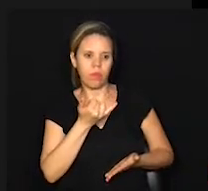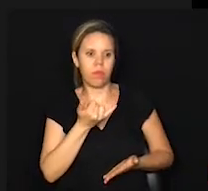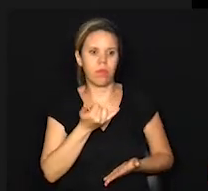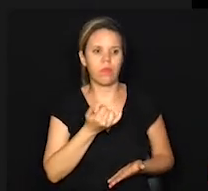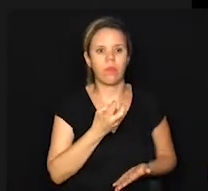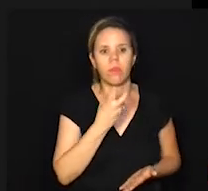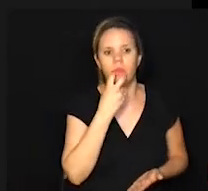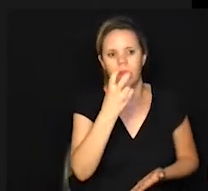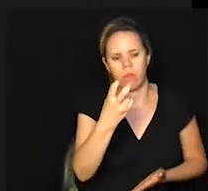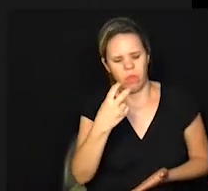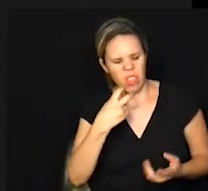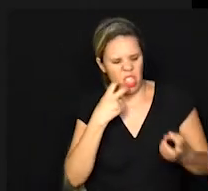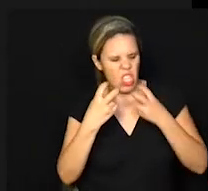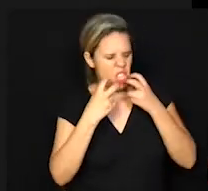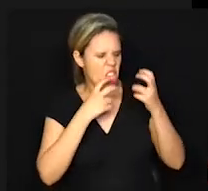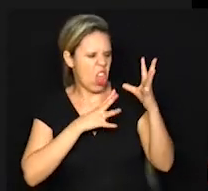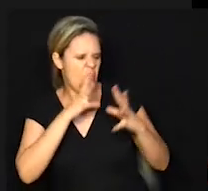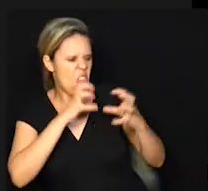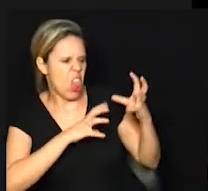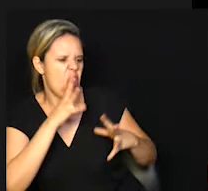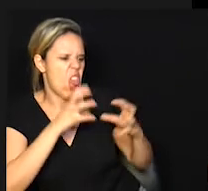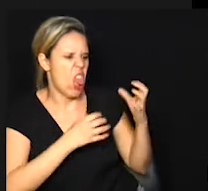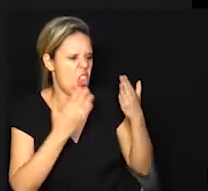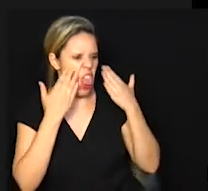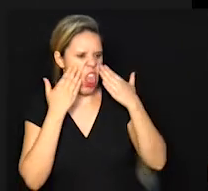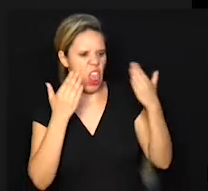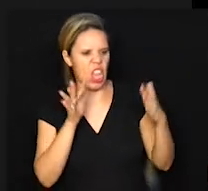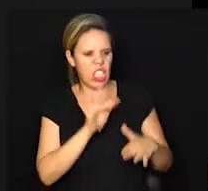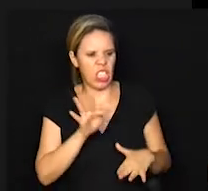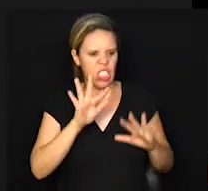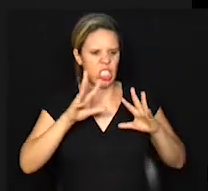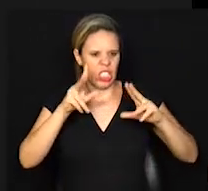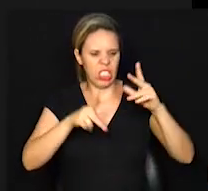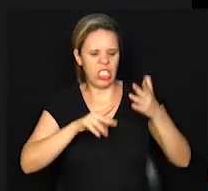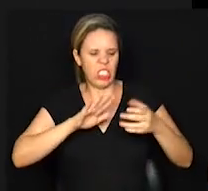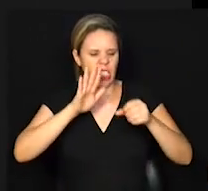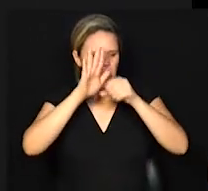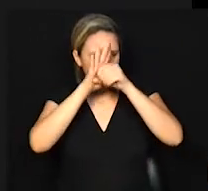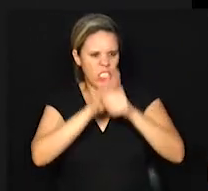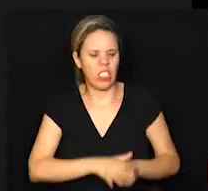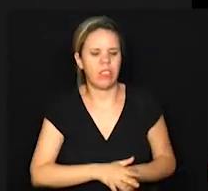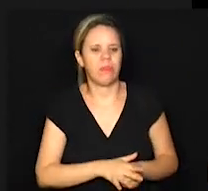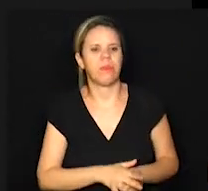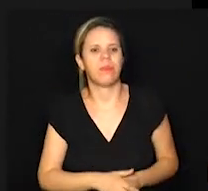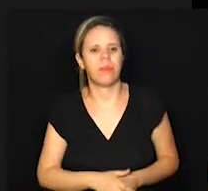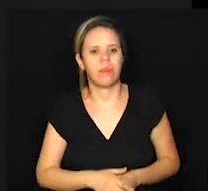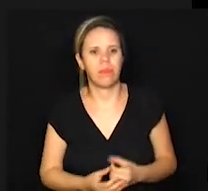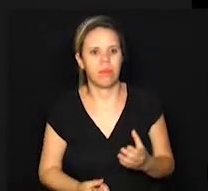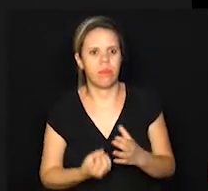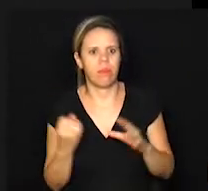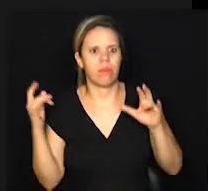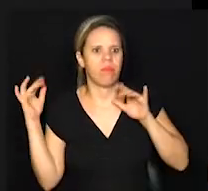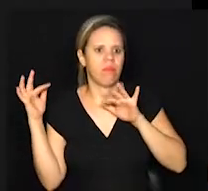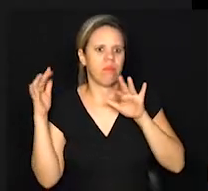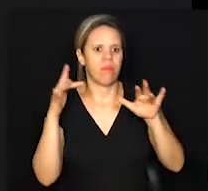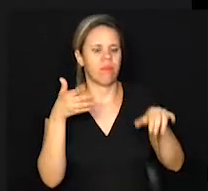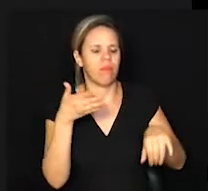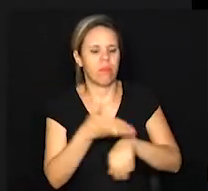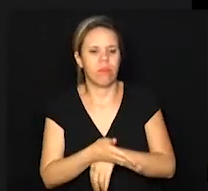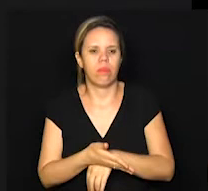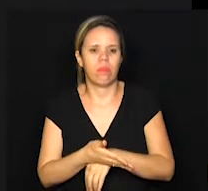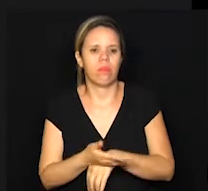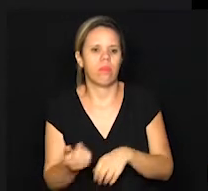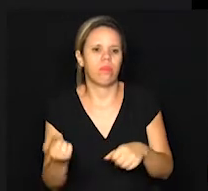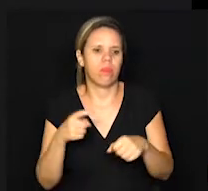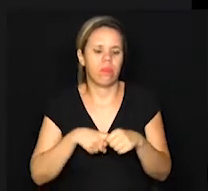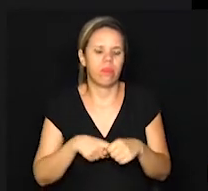gritou comigo e começou a gritar na frente da faculdade, na frente de todo mundo, e aquilo foi gerando um tumulto. Eu entrei de volta